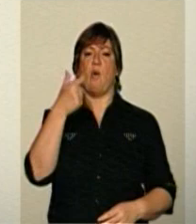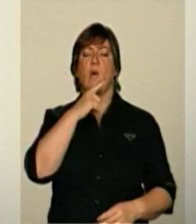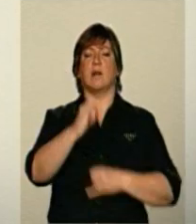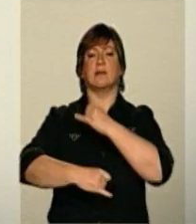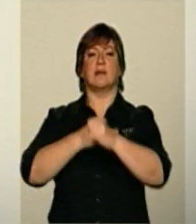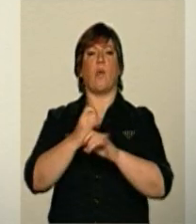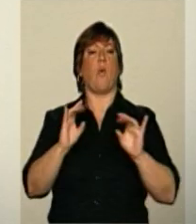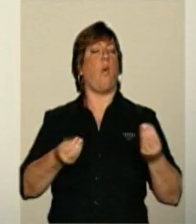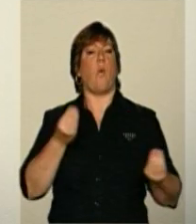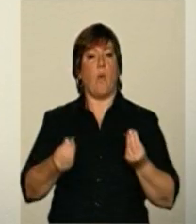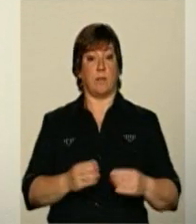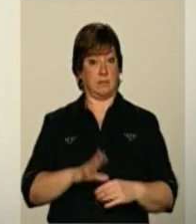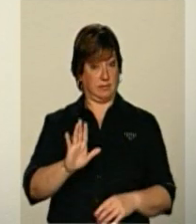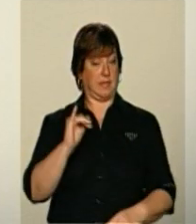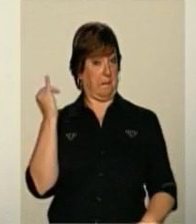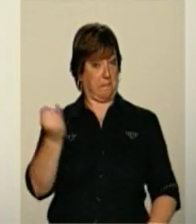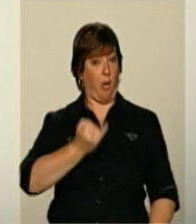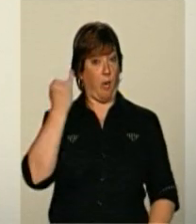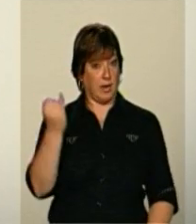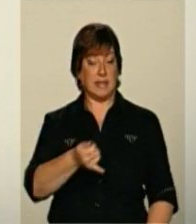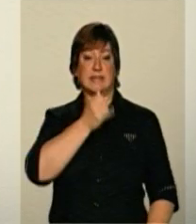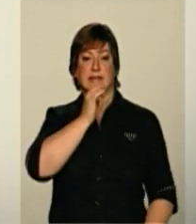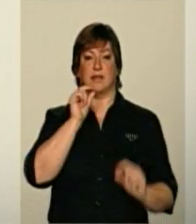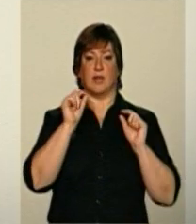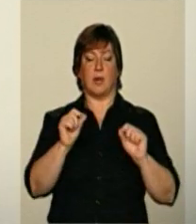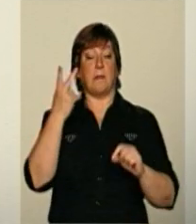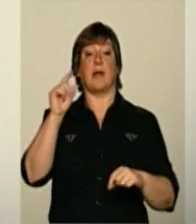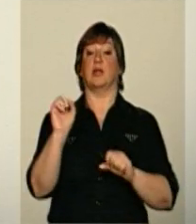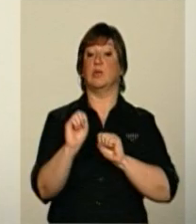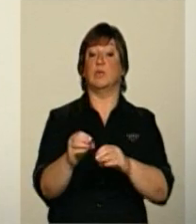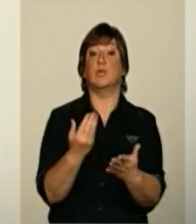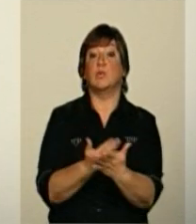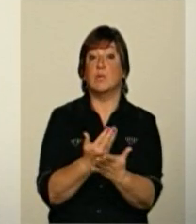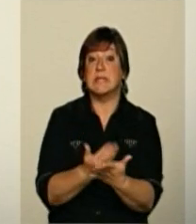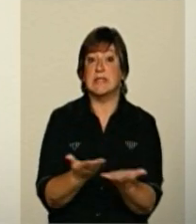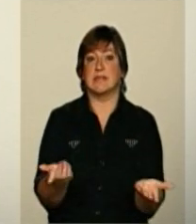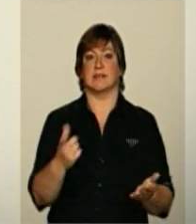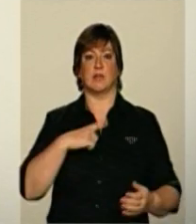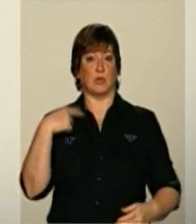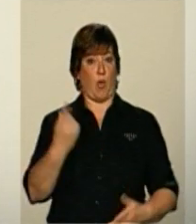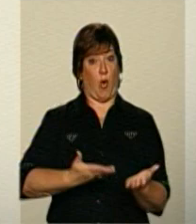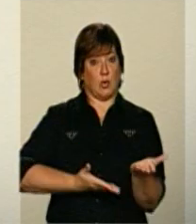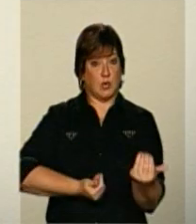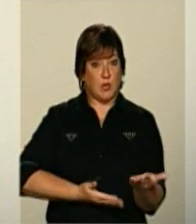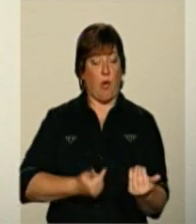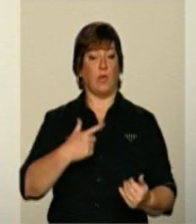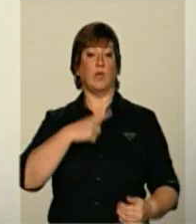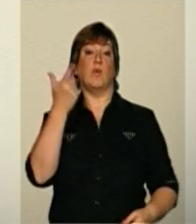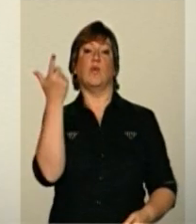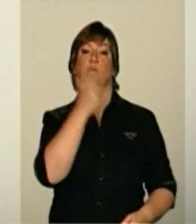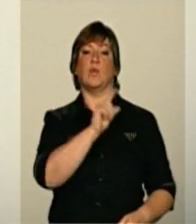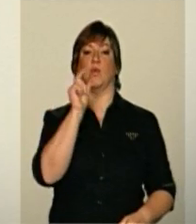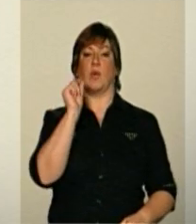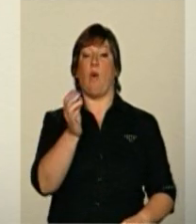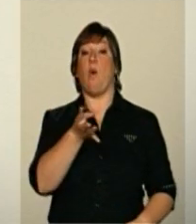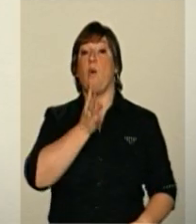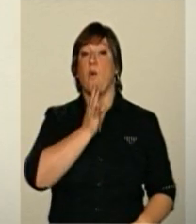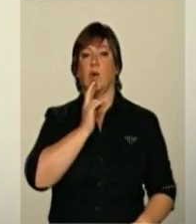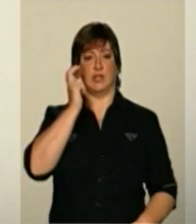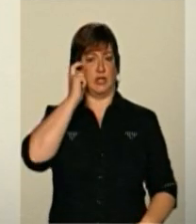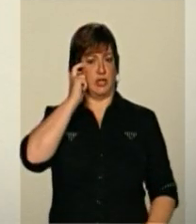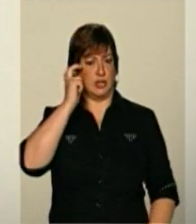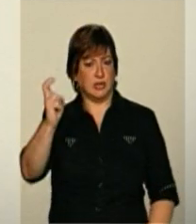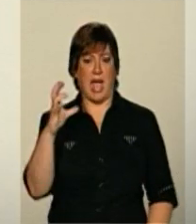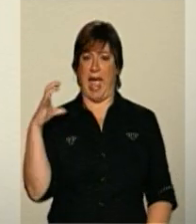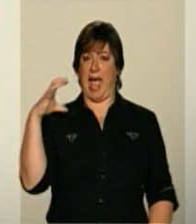presidenta é importantíssimo por exemplo Luciano pra educação para que os jovens tenham acesso ao conhecimento de